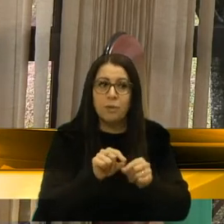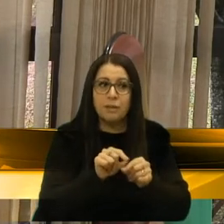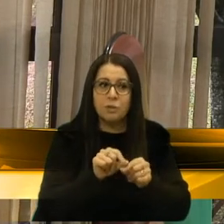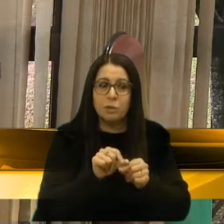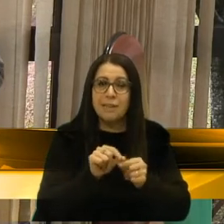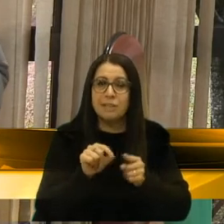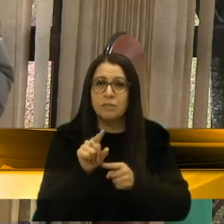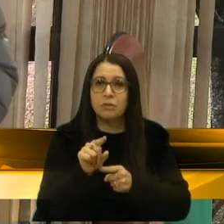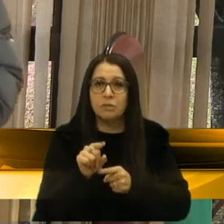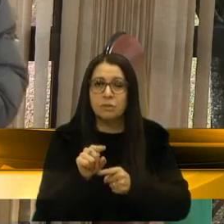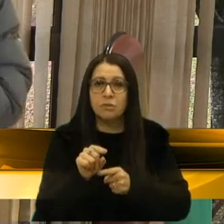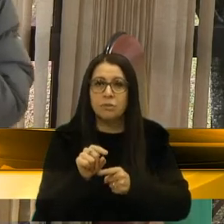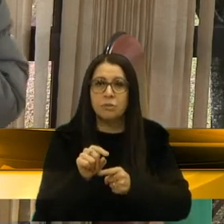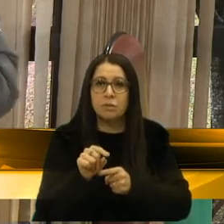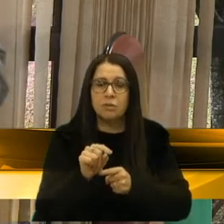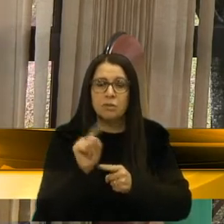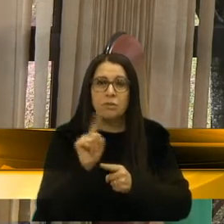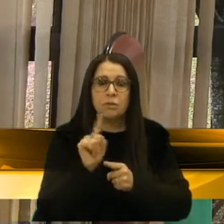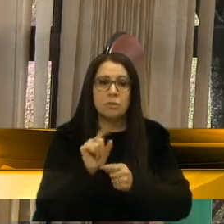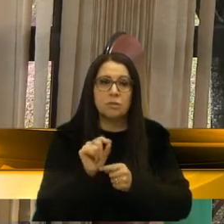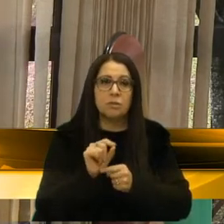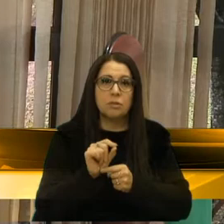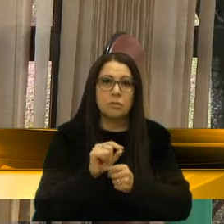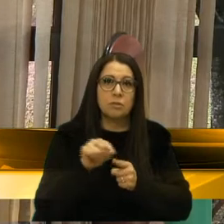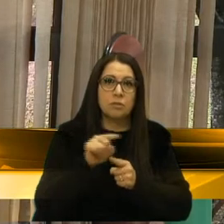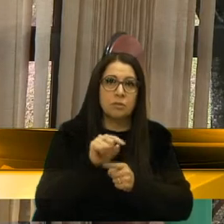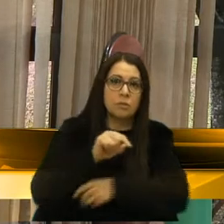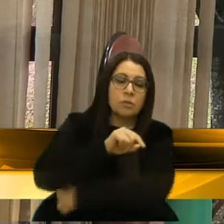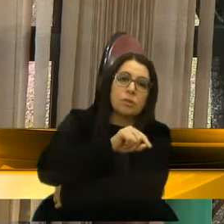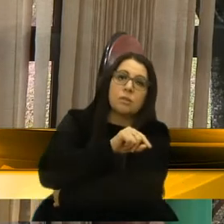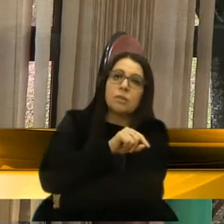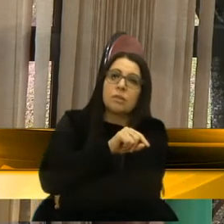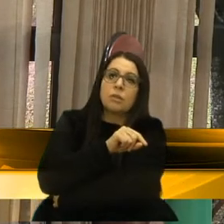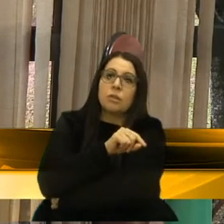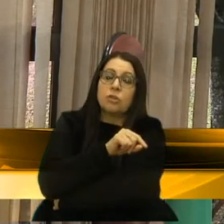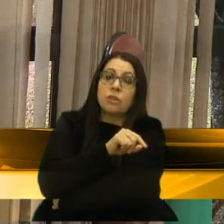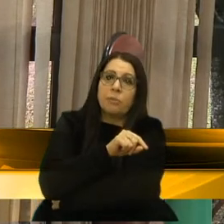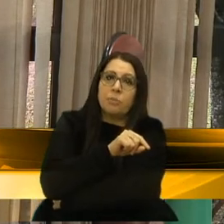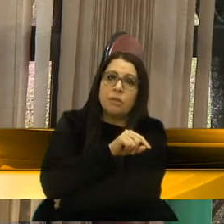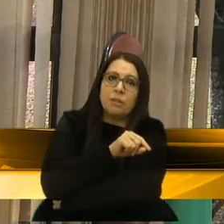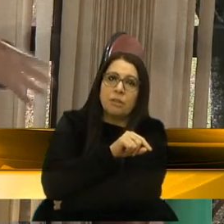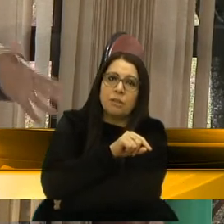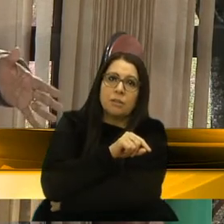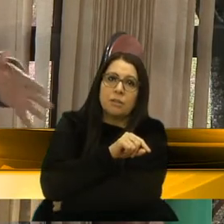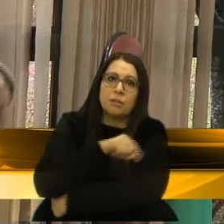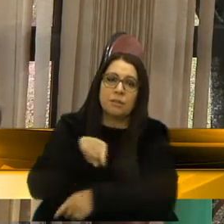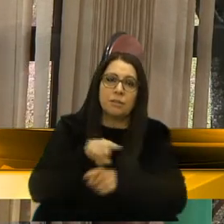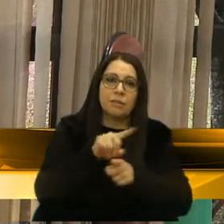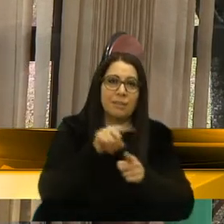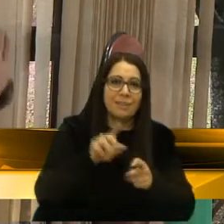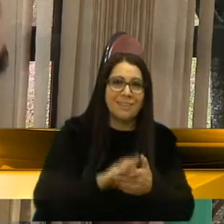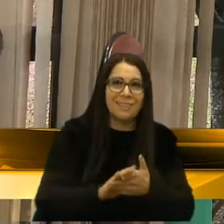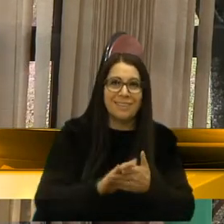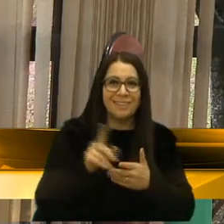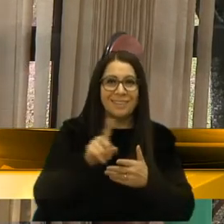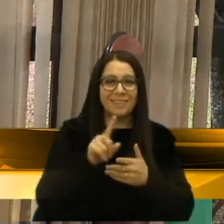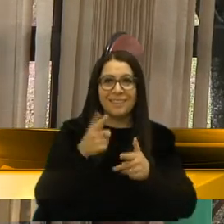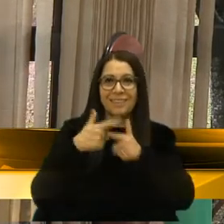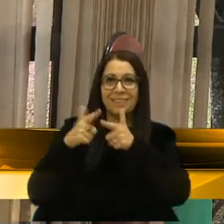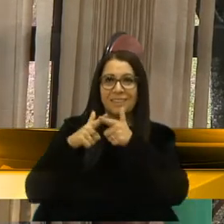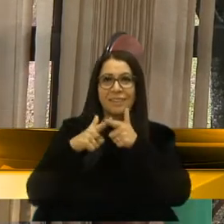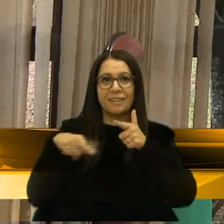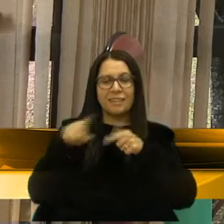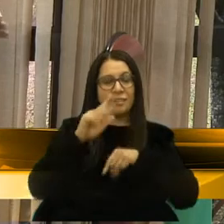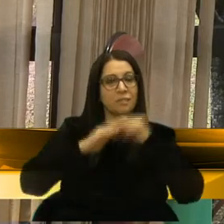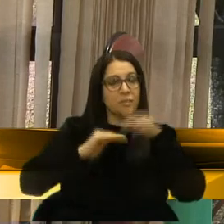que assinar um termo e o município não vai ressarcir somente a terra crua aquilo que foi construído em cima seu problema de